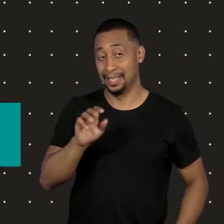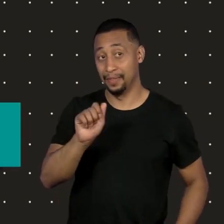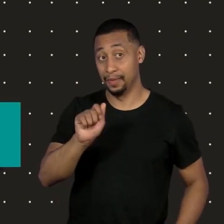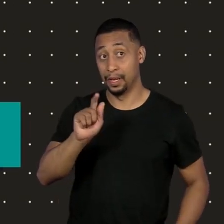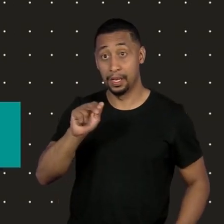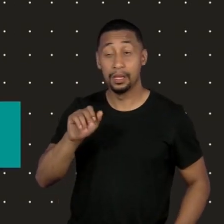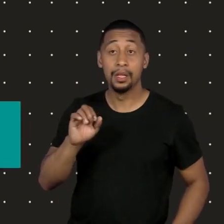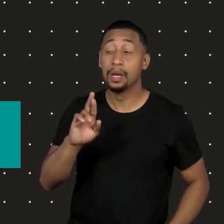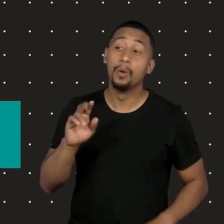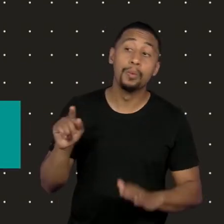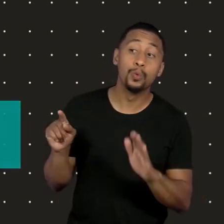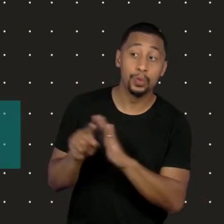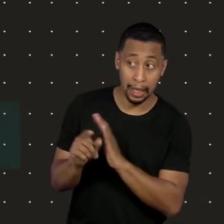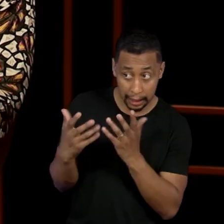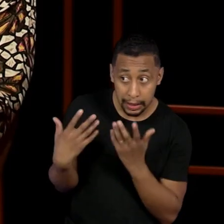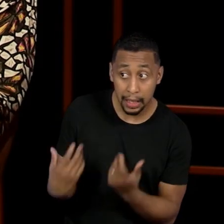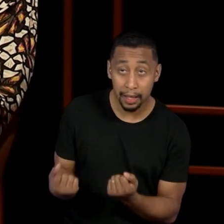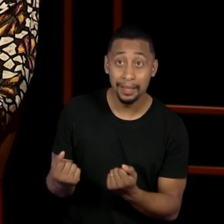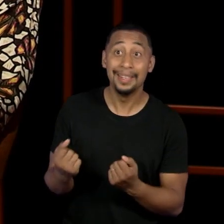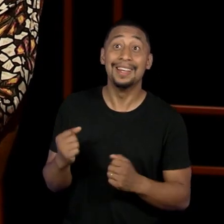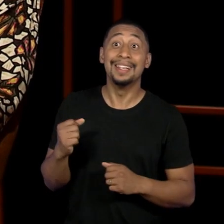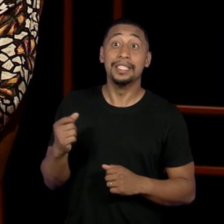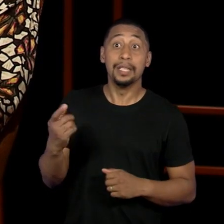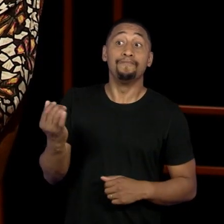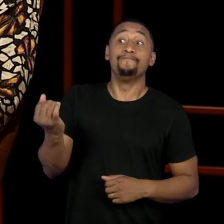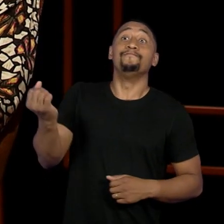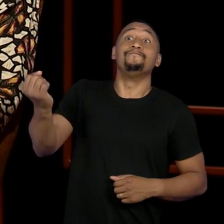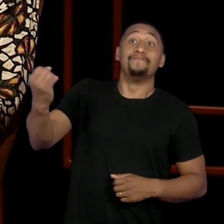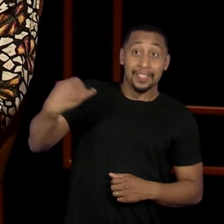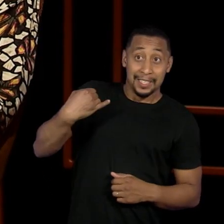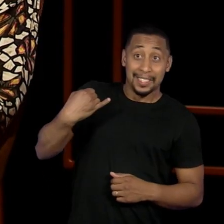sim, eu ia conseguir um contrato com a